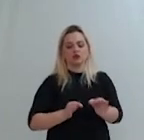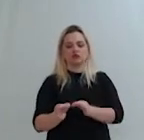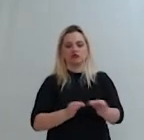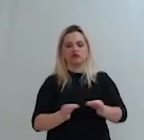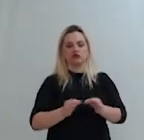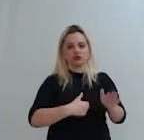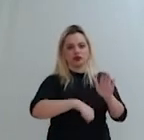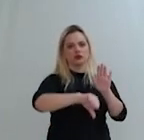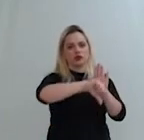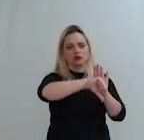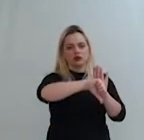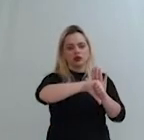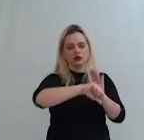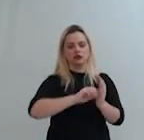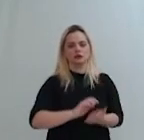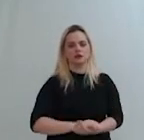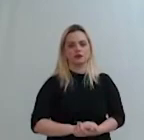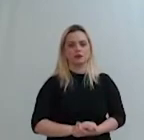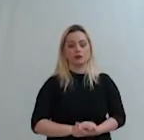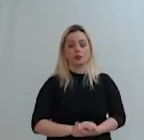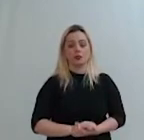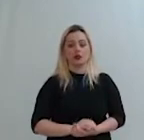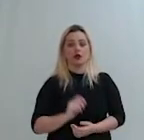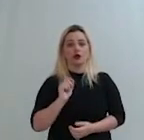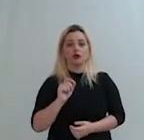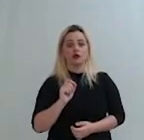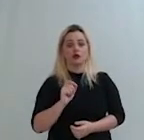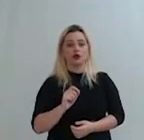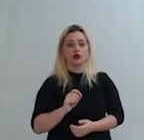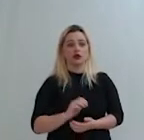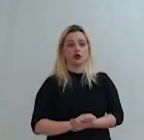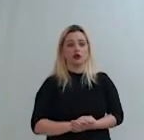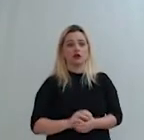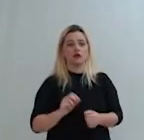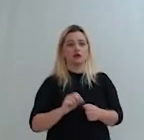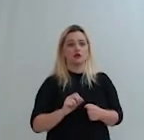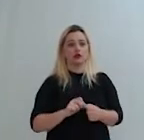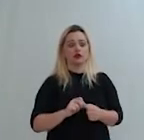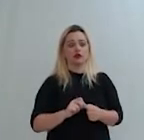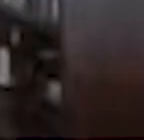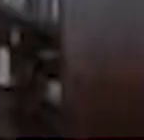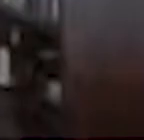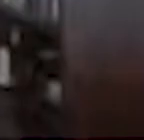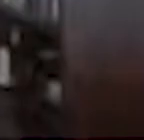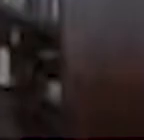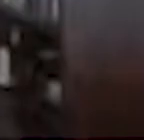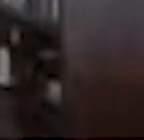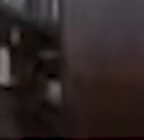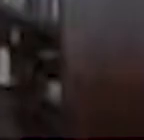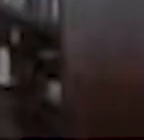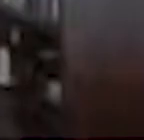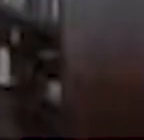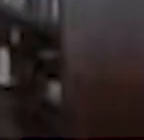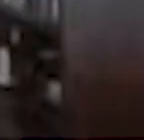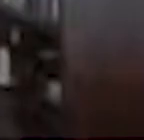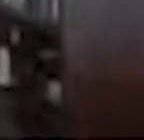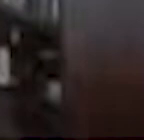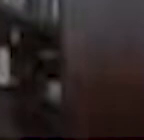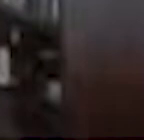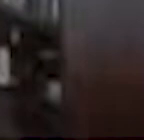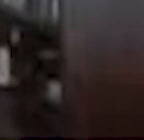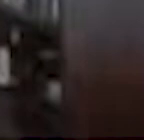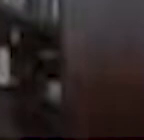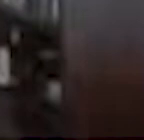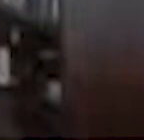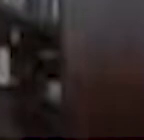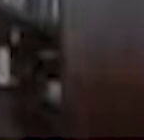e apreensão, deve ser assegurado à defesa do acusado o acesso à íntegra dos dados obtidos, o que não ocorreu no caso, impossibilitando